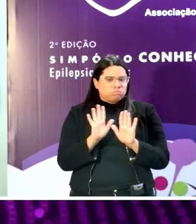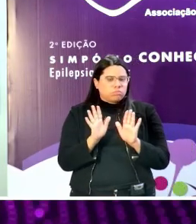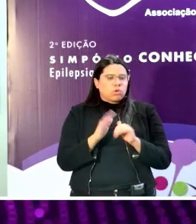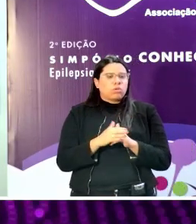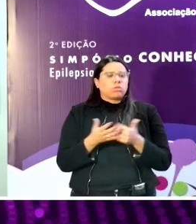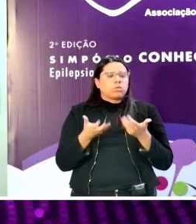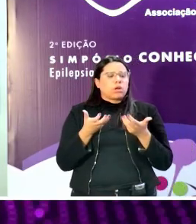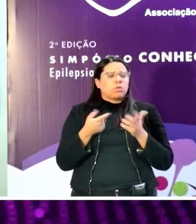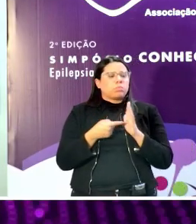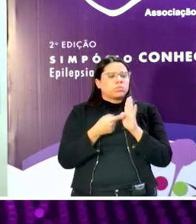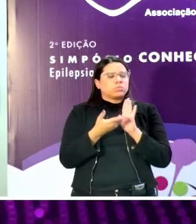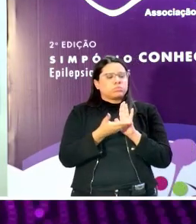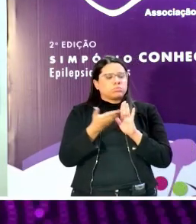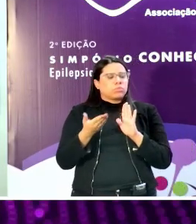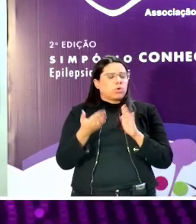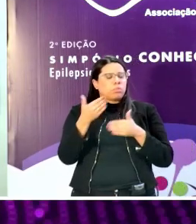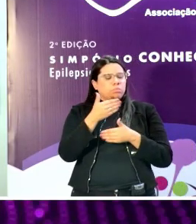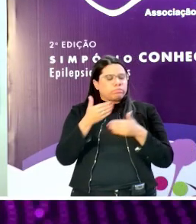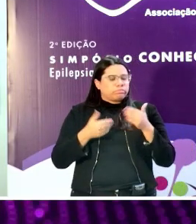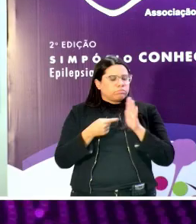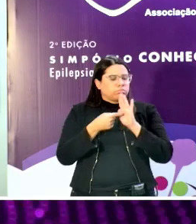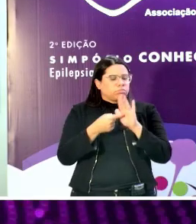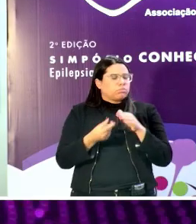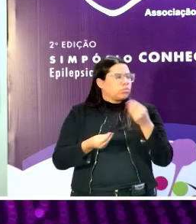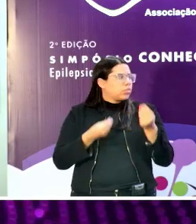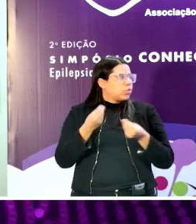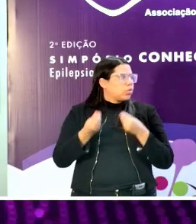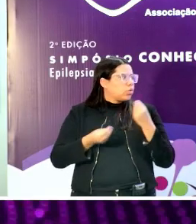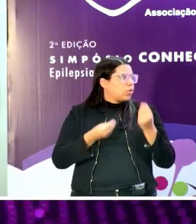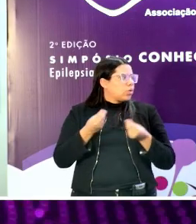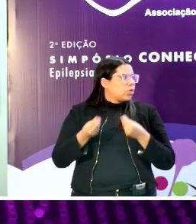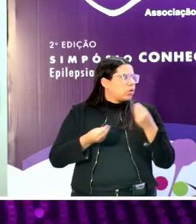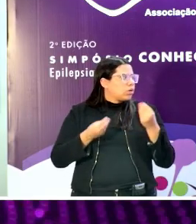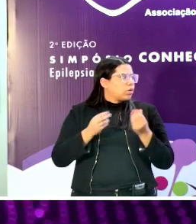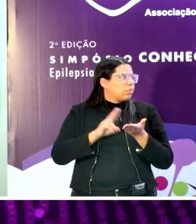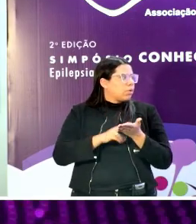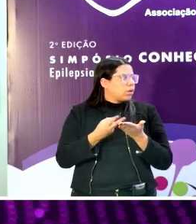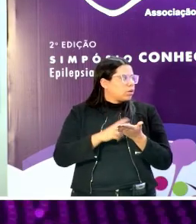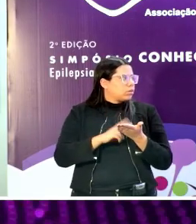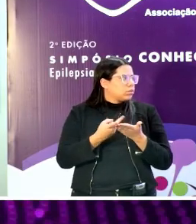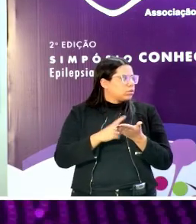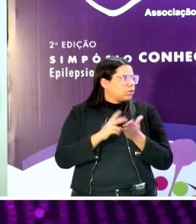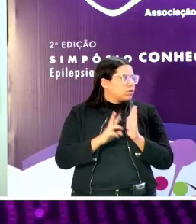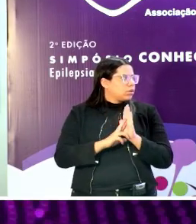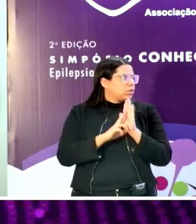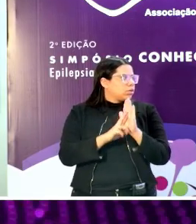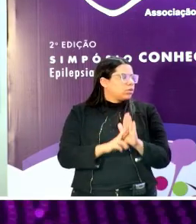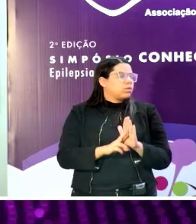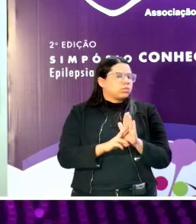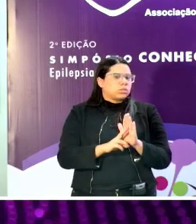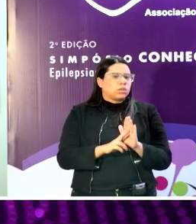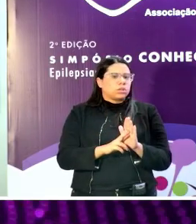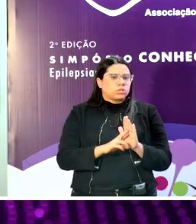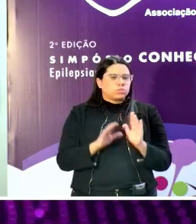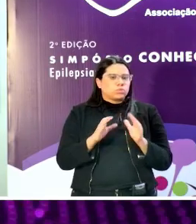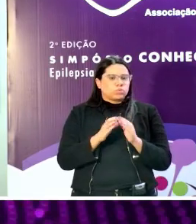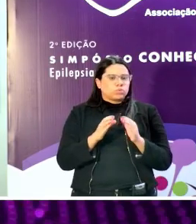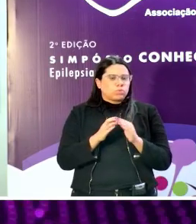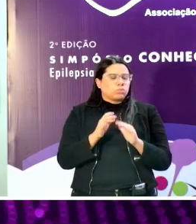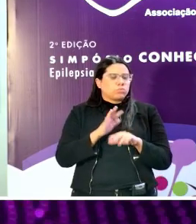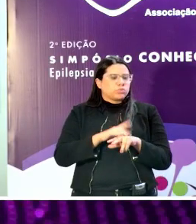trouxe uma apresentação para apresentar como é que essa epilepsia refratária ela se apresenta nos pacientes que